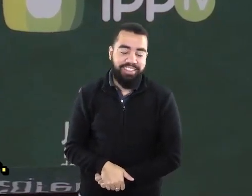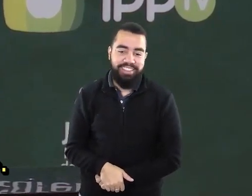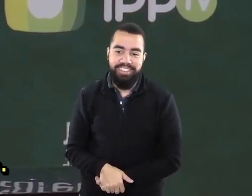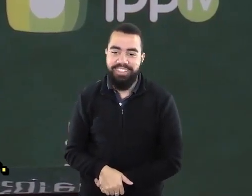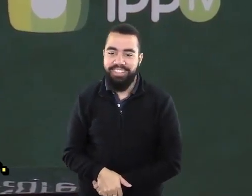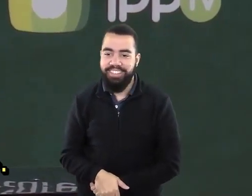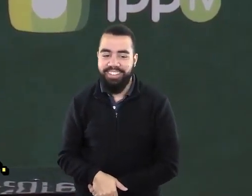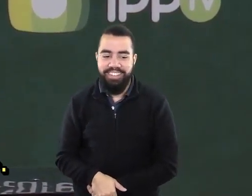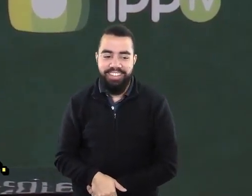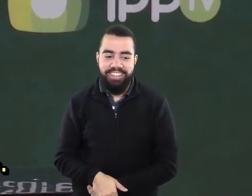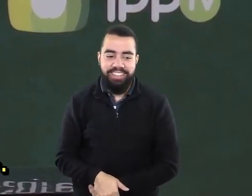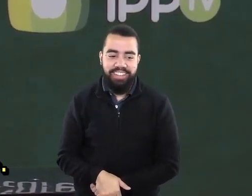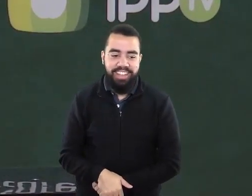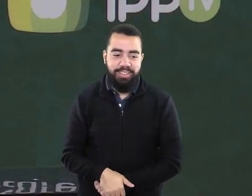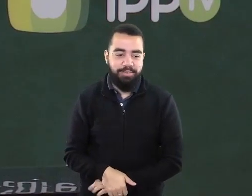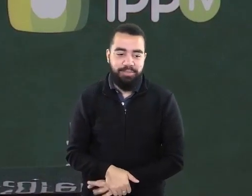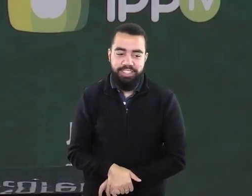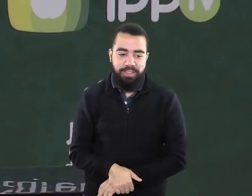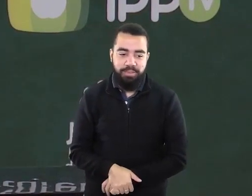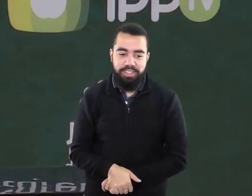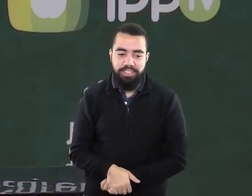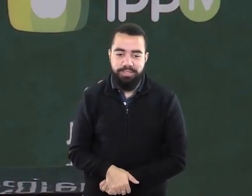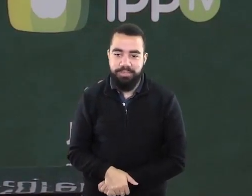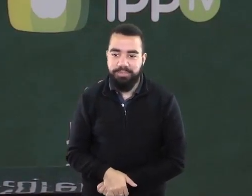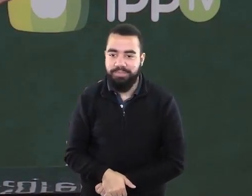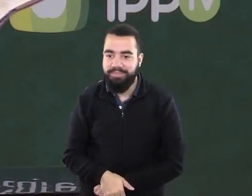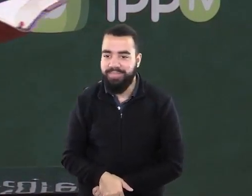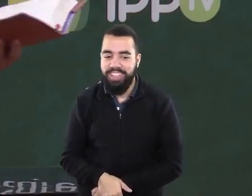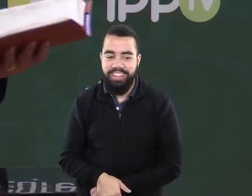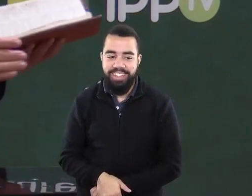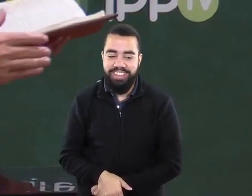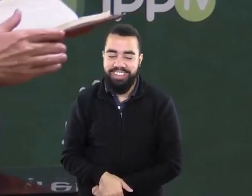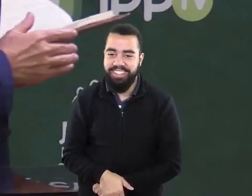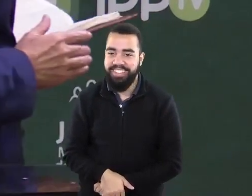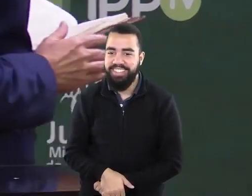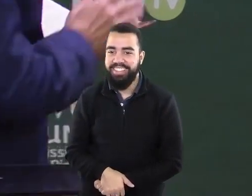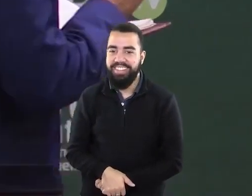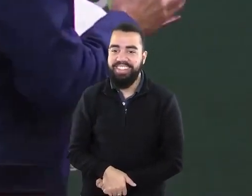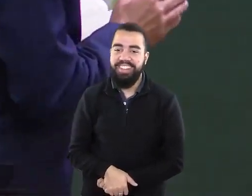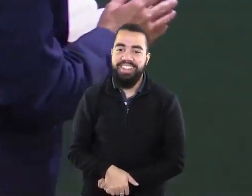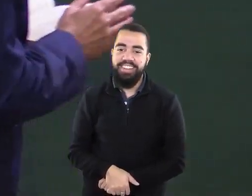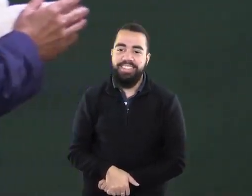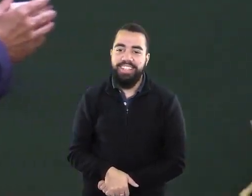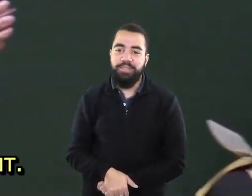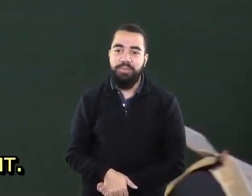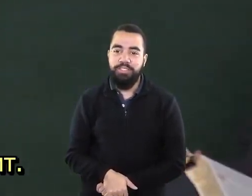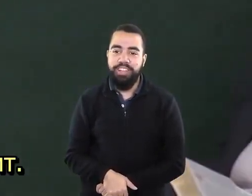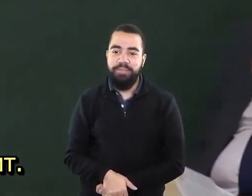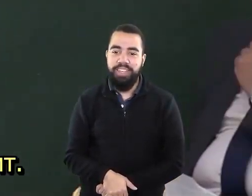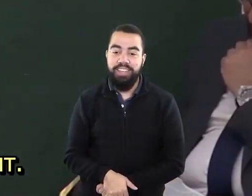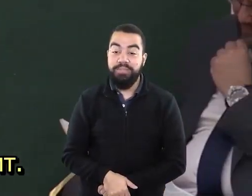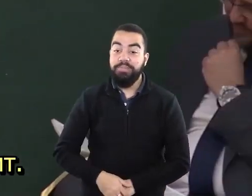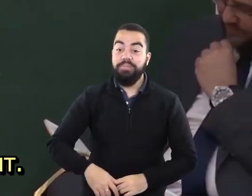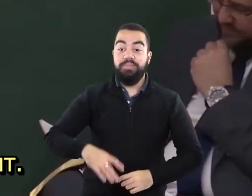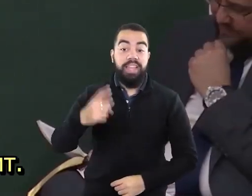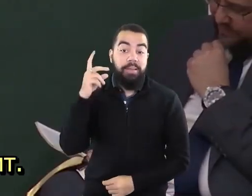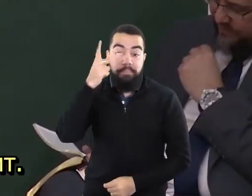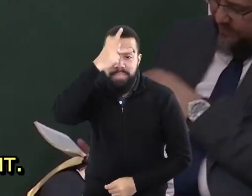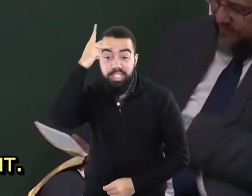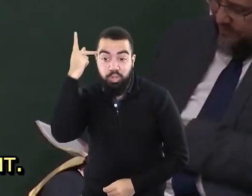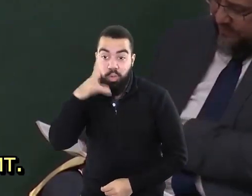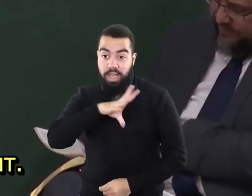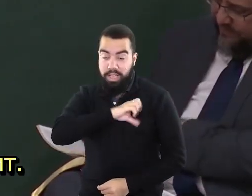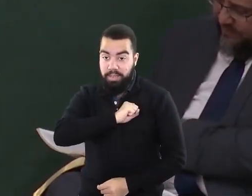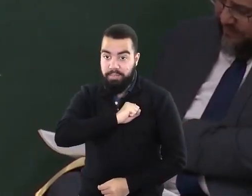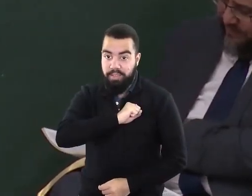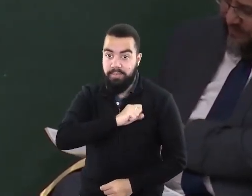amai vossa mulher. Primeiro, irmãos, quem ama tem 3 atitudes. Primeiro, quem ama declara